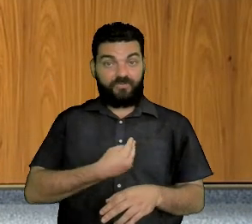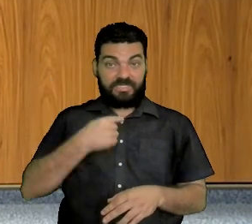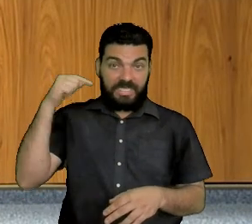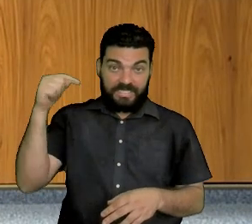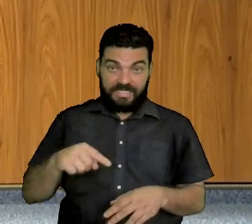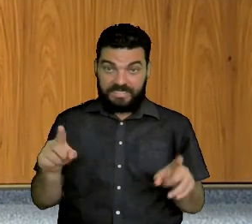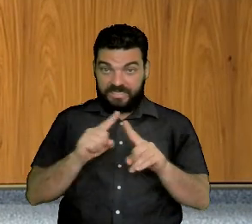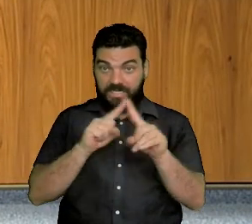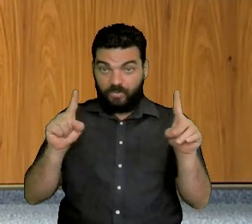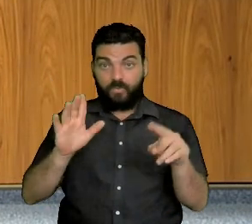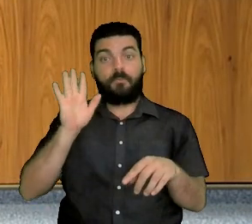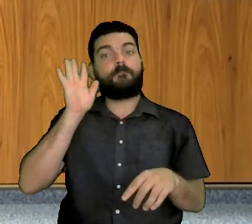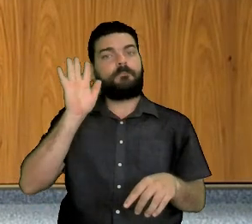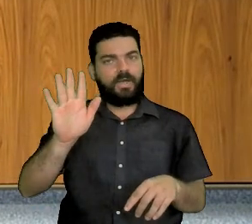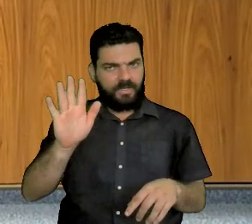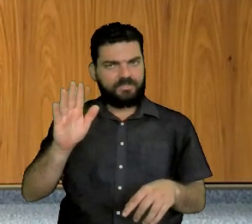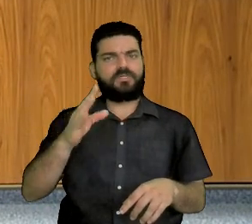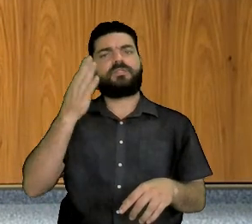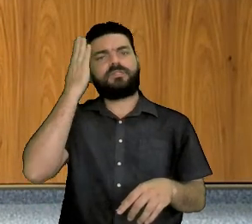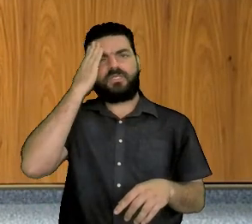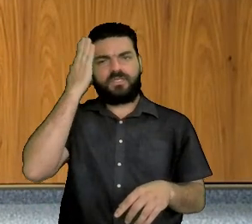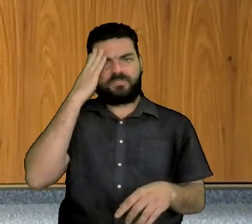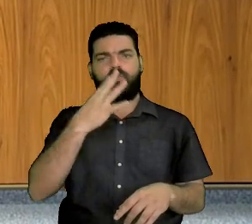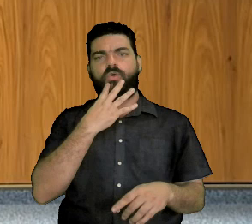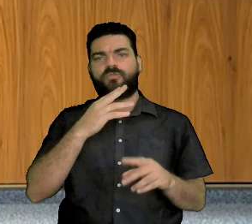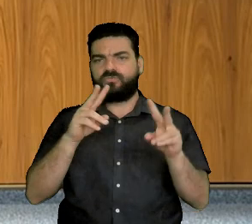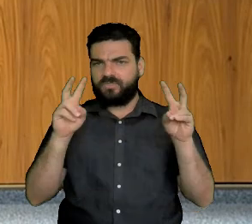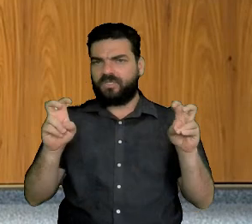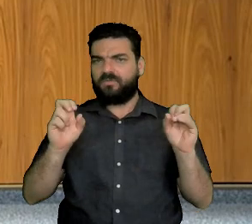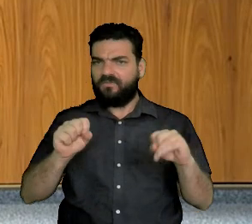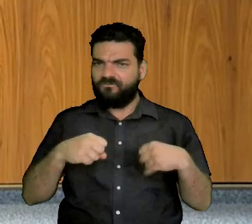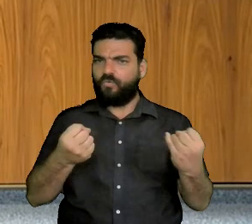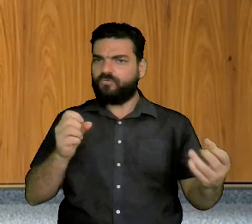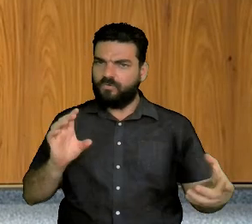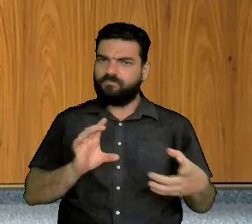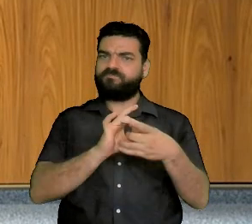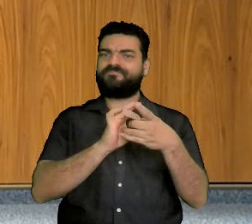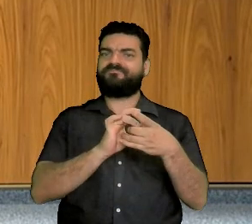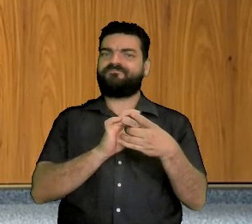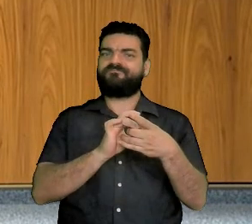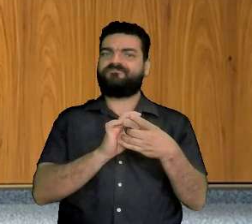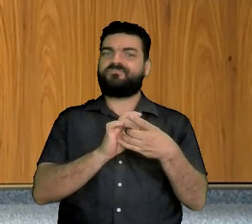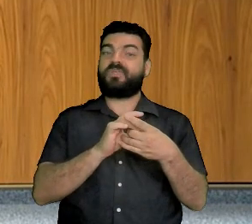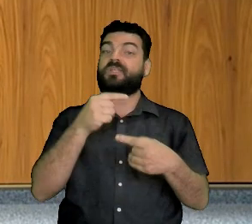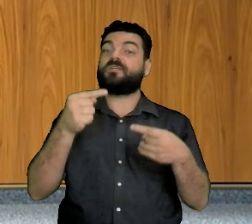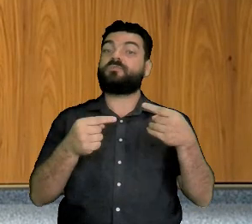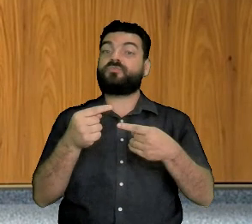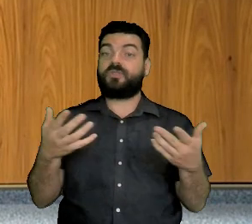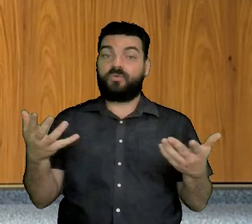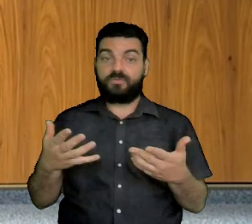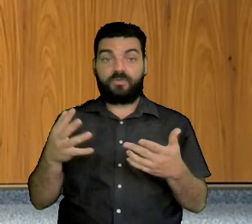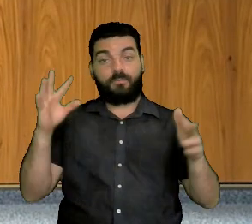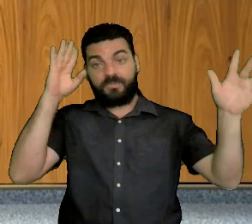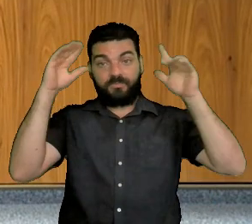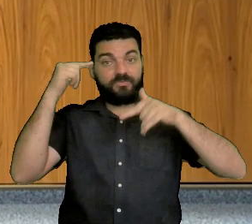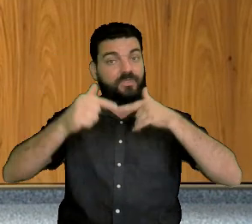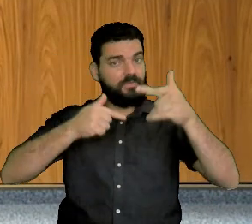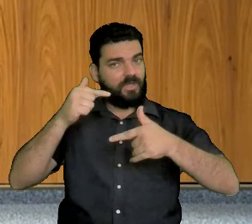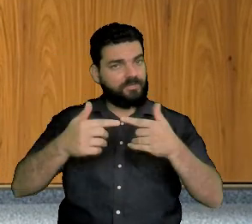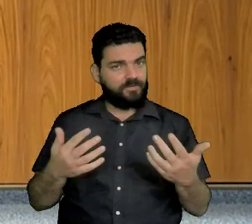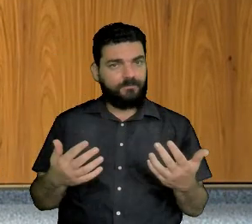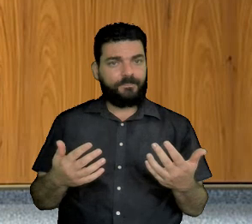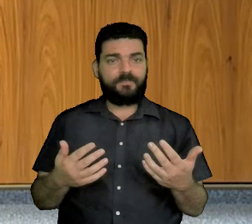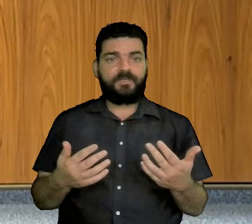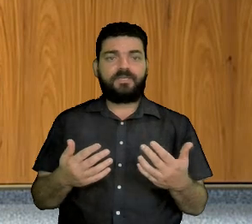presente, ele está totalmente antenado e conectado nessa nossa linha de atuação de